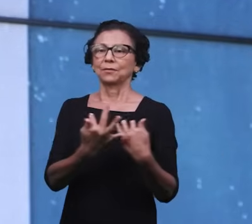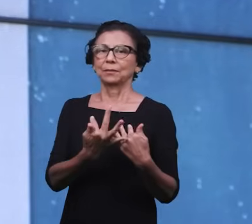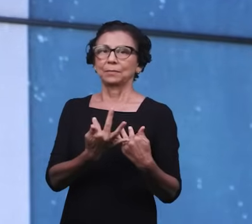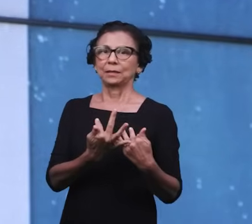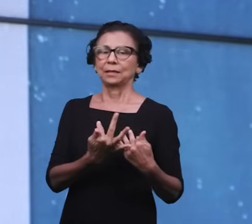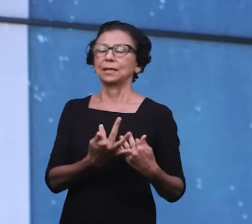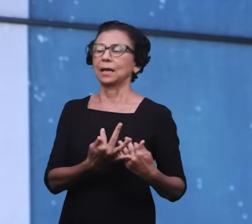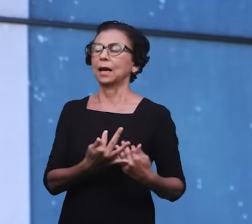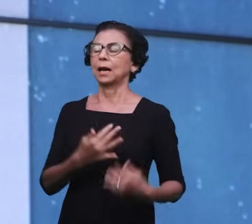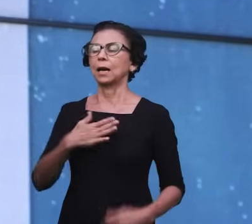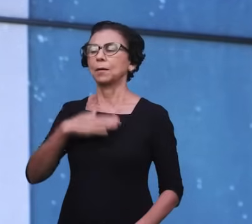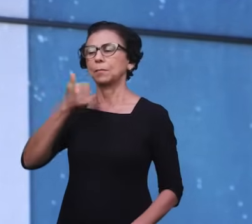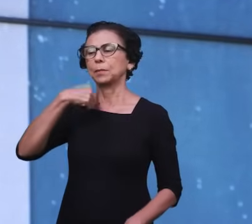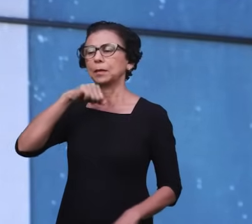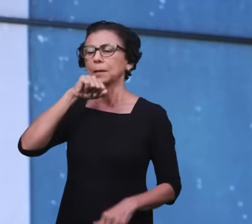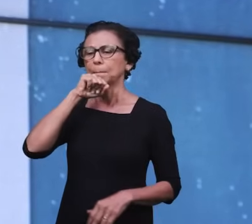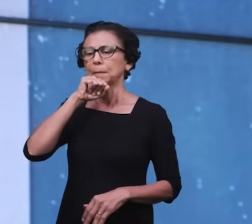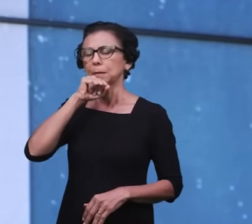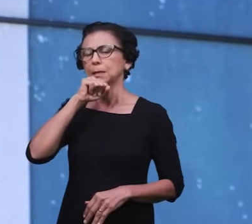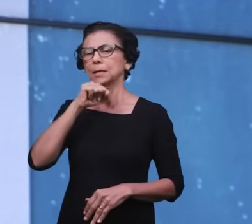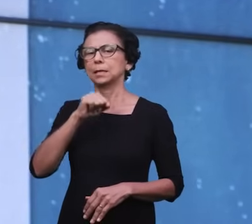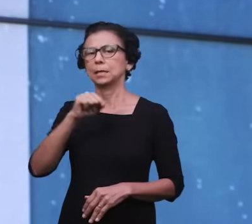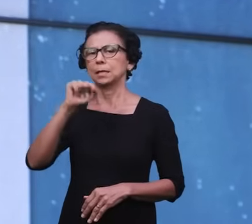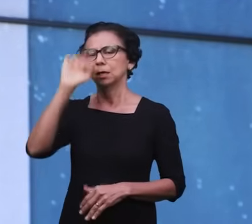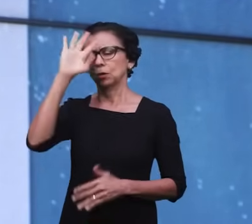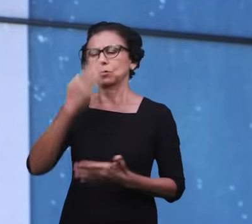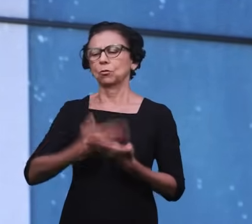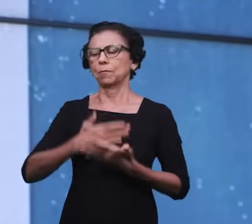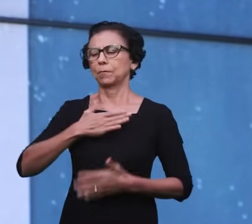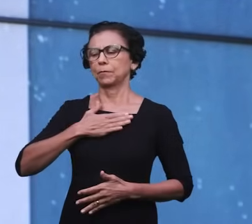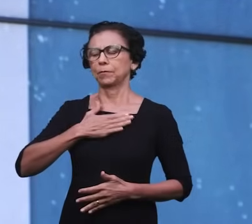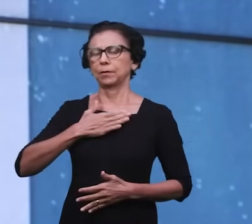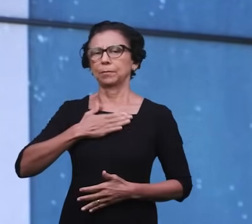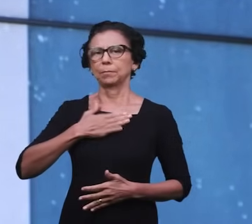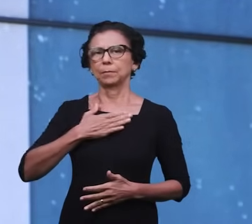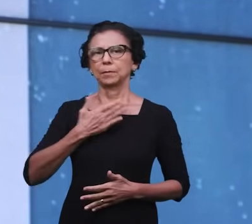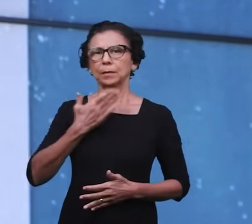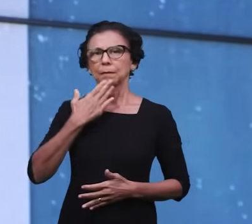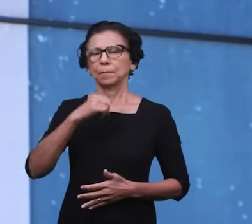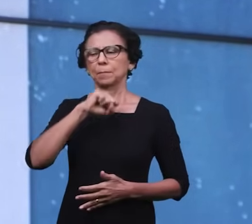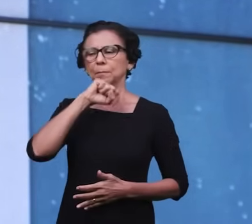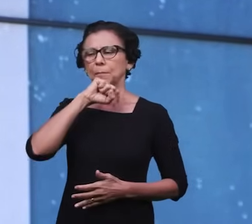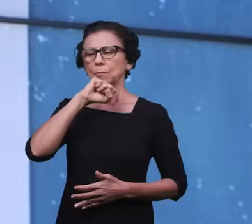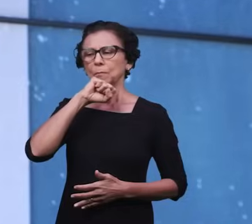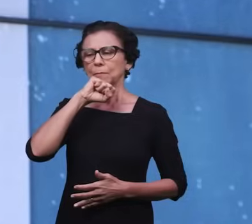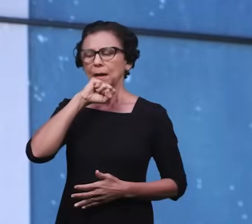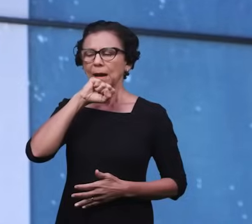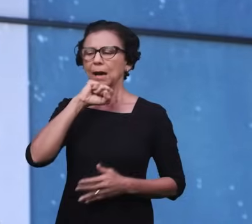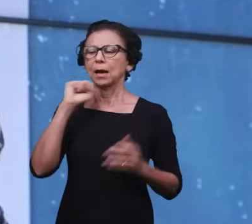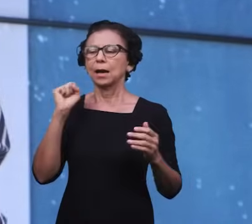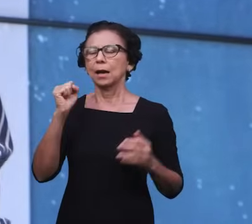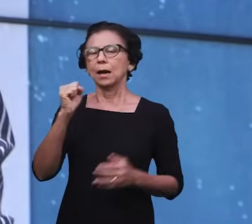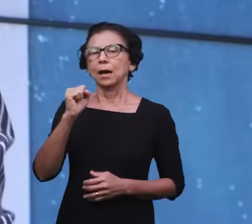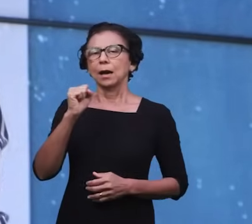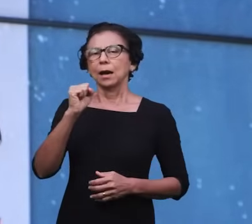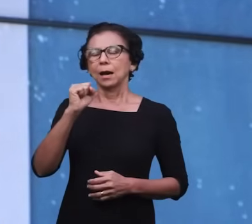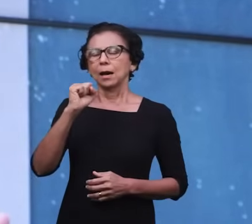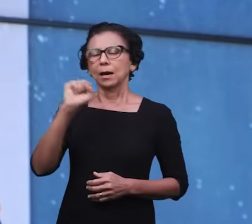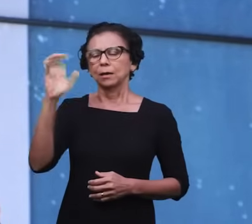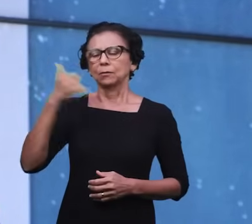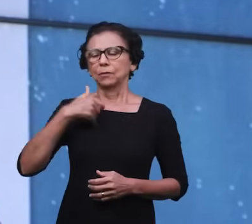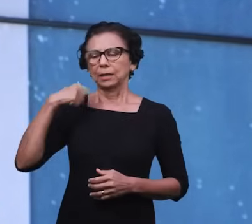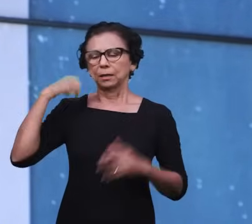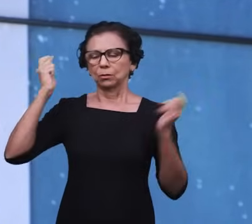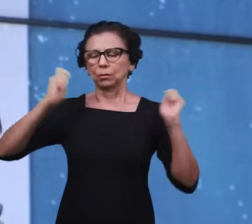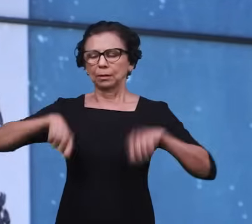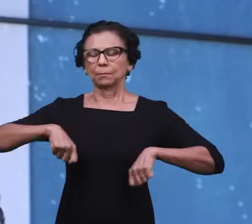mim. Meu pai vê que eu sou capaz. Eu falo que atrás de uma criança que acredita em si, existe um adulto que acreditou